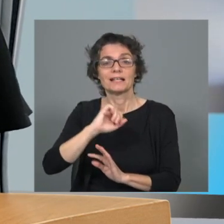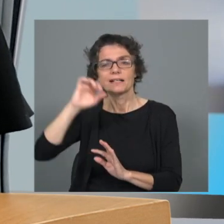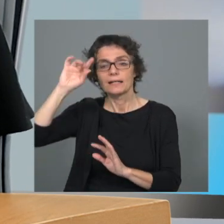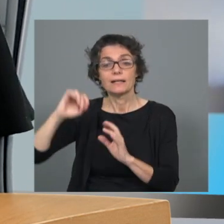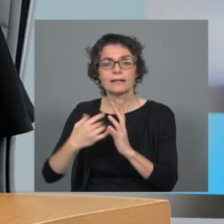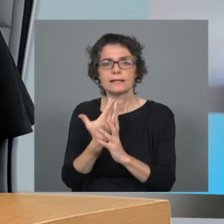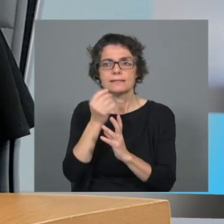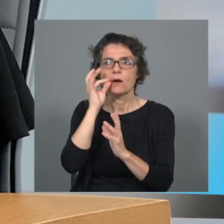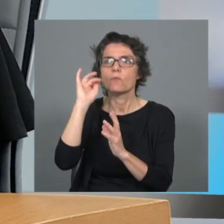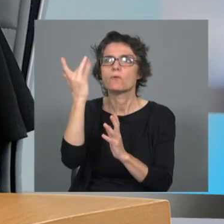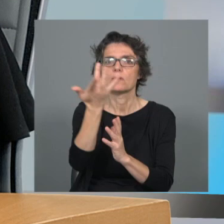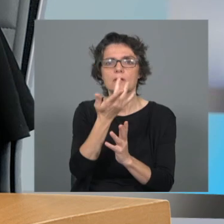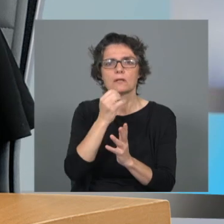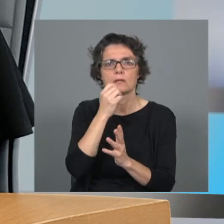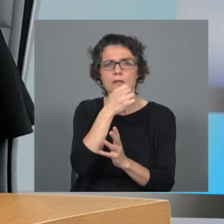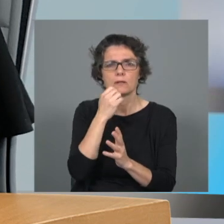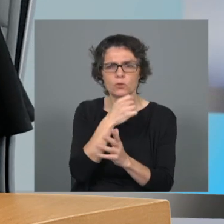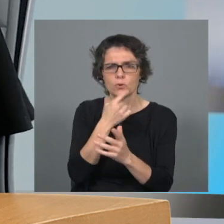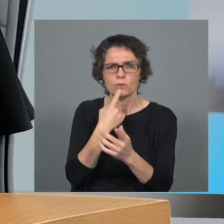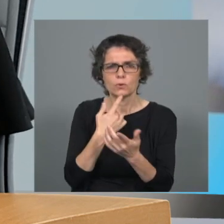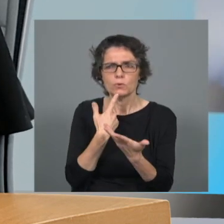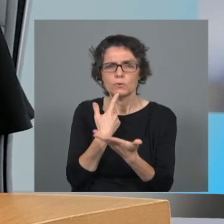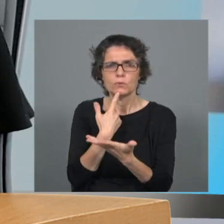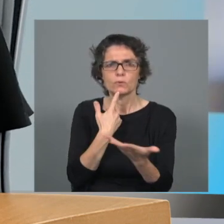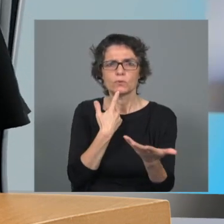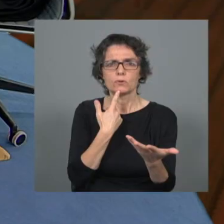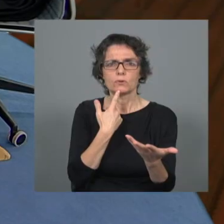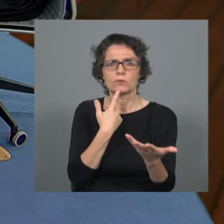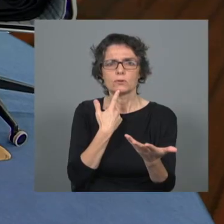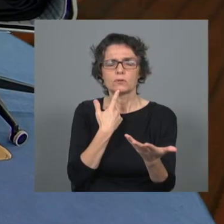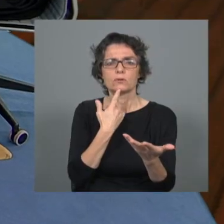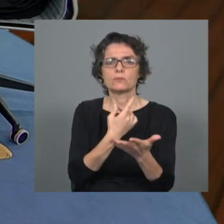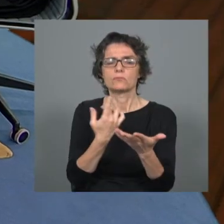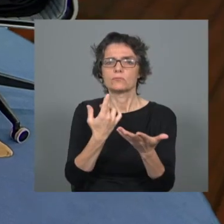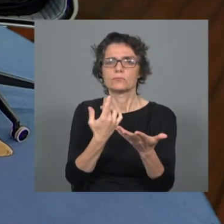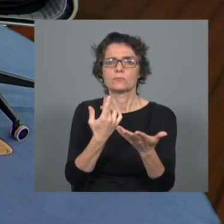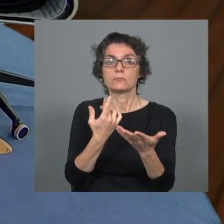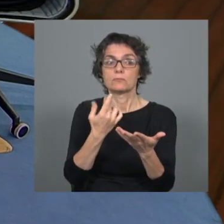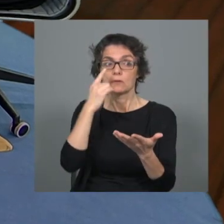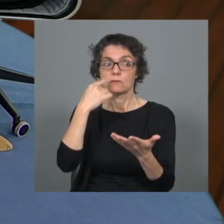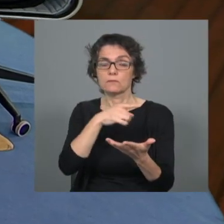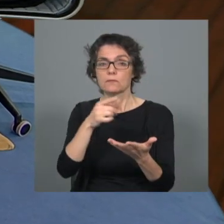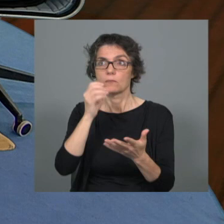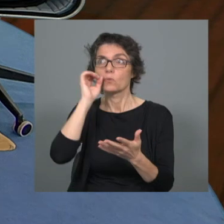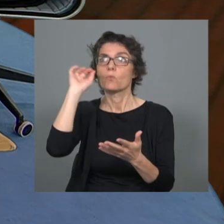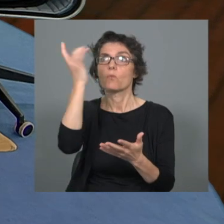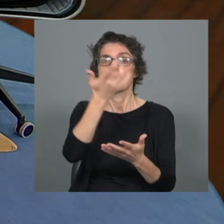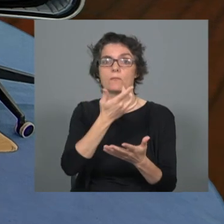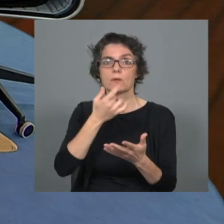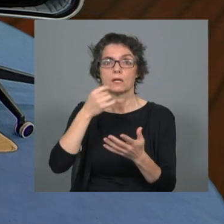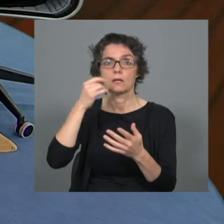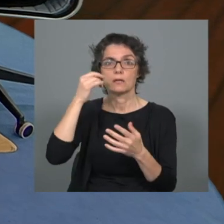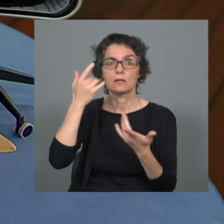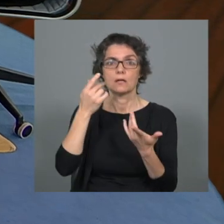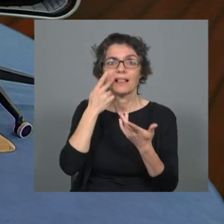sofrer. E quando fala da criação, fala do clamor da terra, do ambiente, e do clamor,